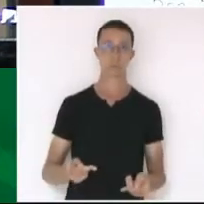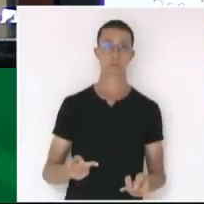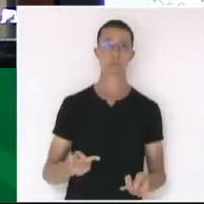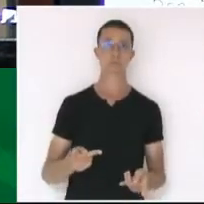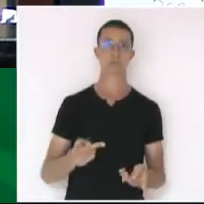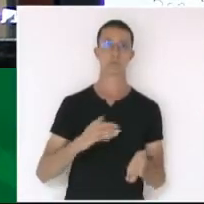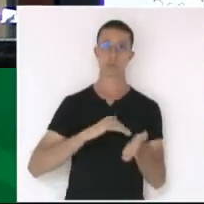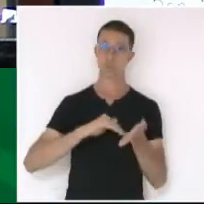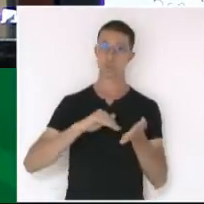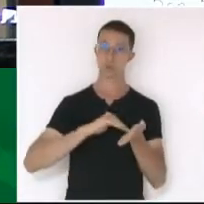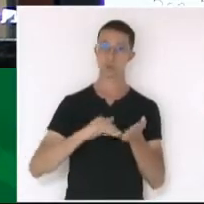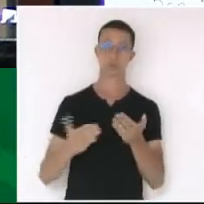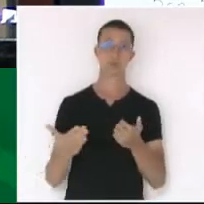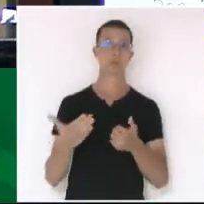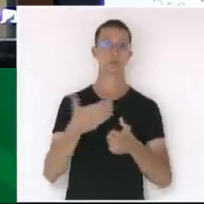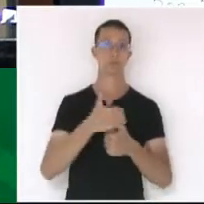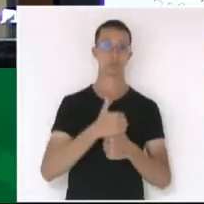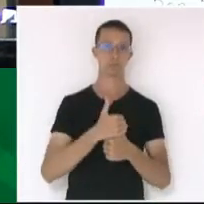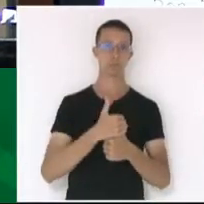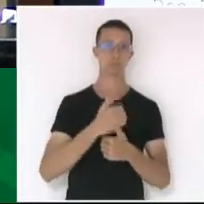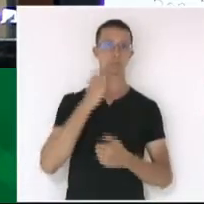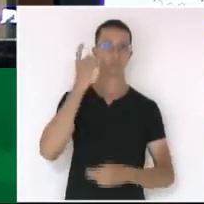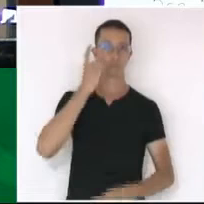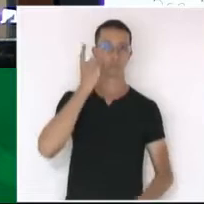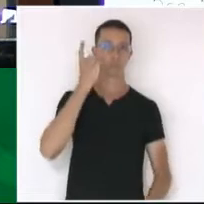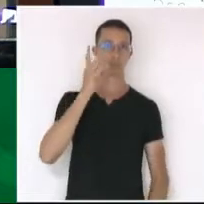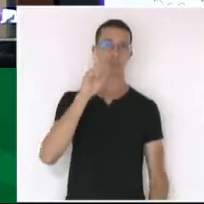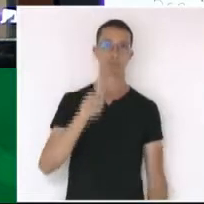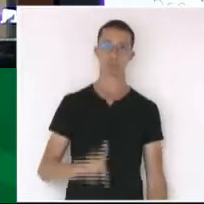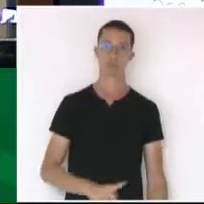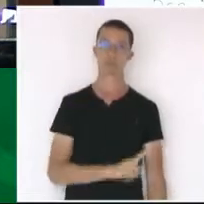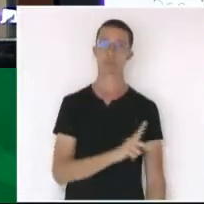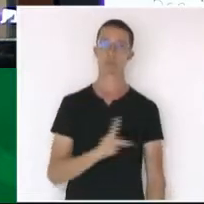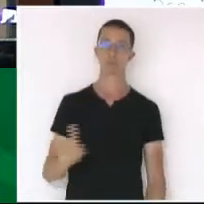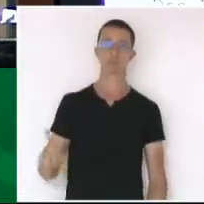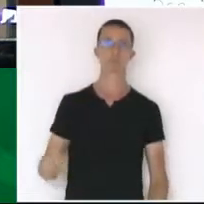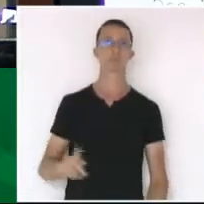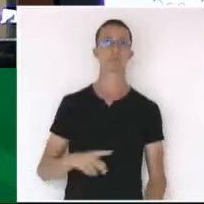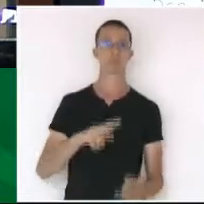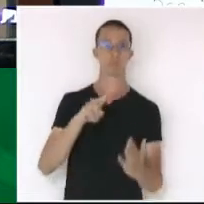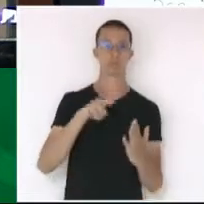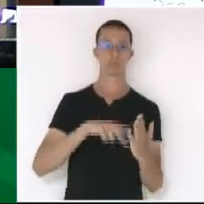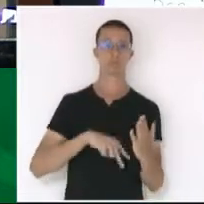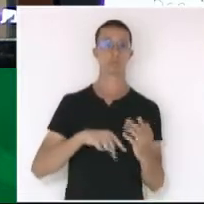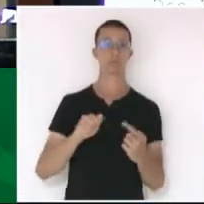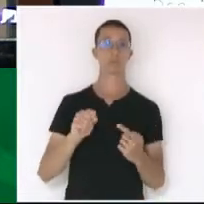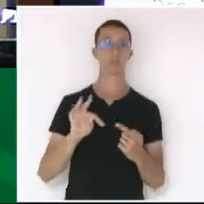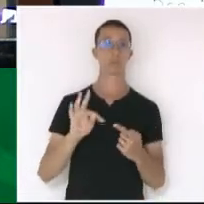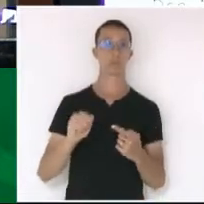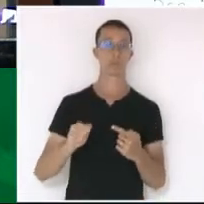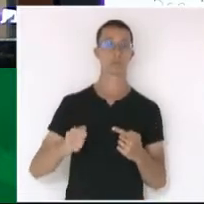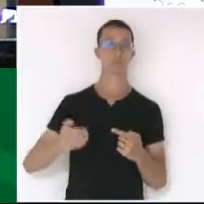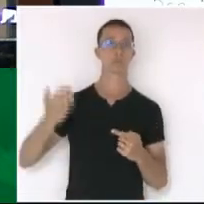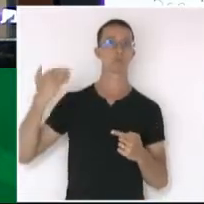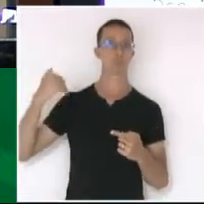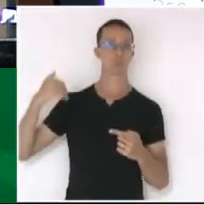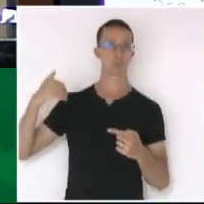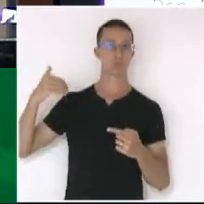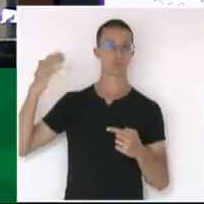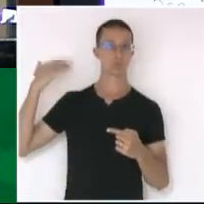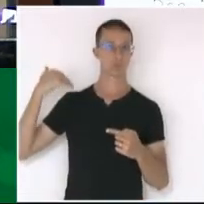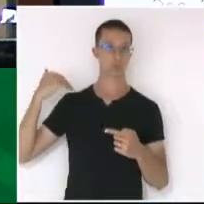secretária doc Deputado Padre Pedro baldissera para proceder a leitura das atas das últimas